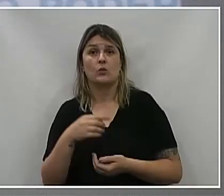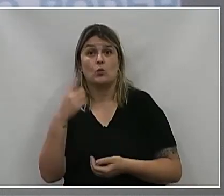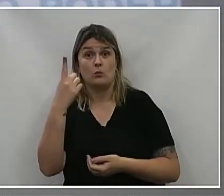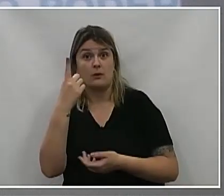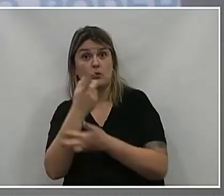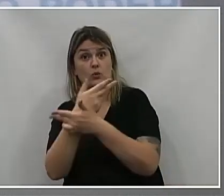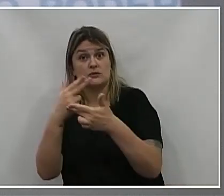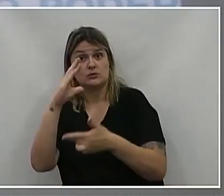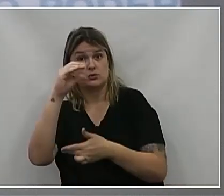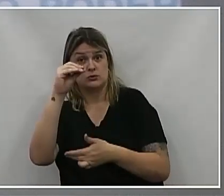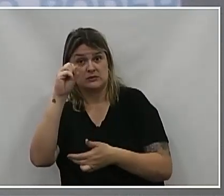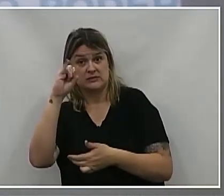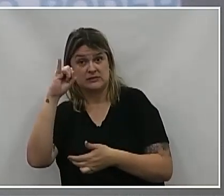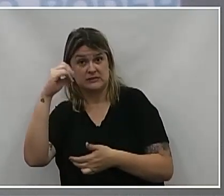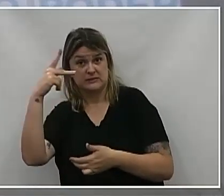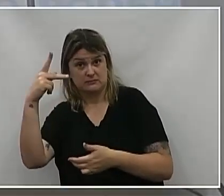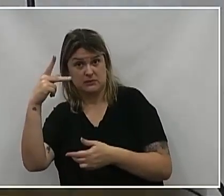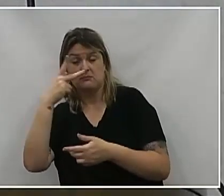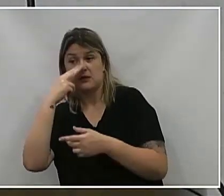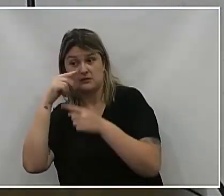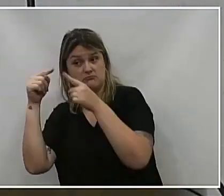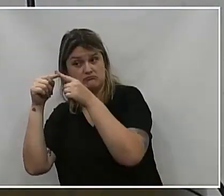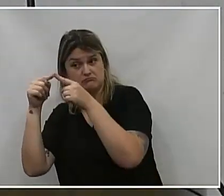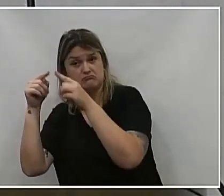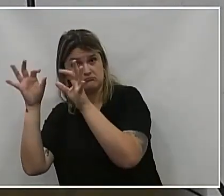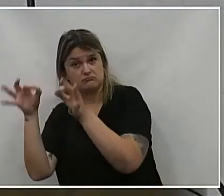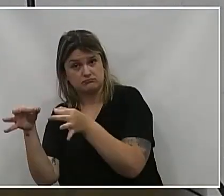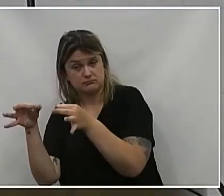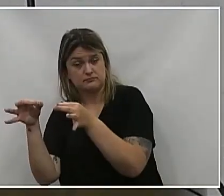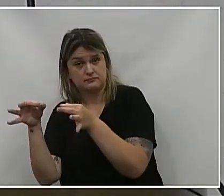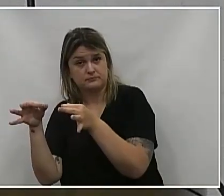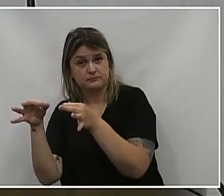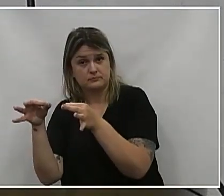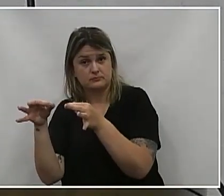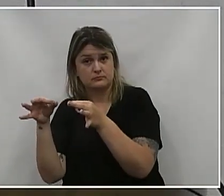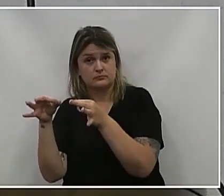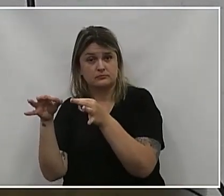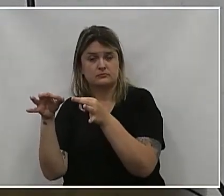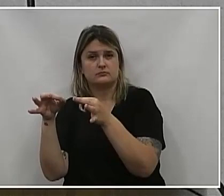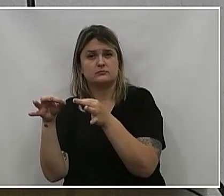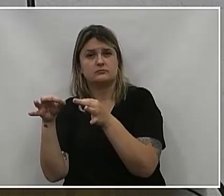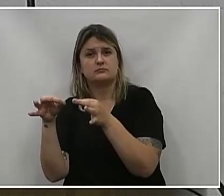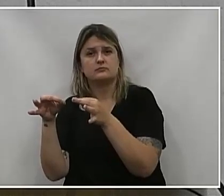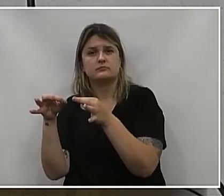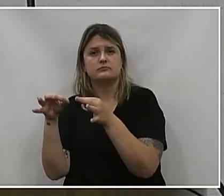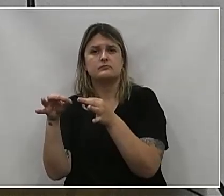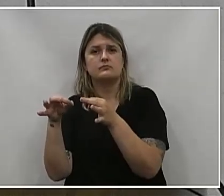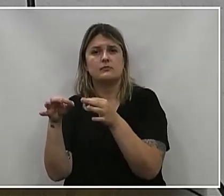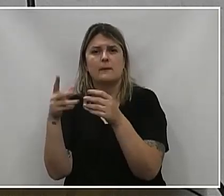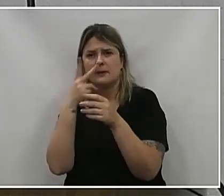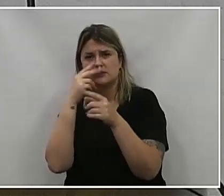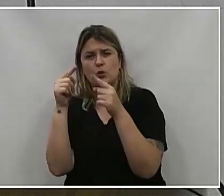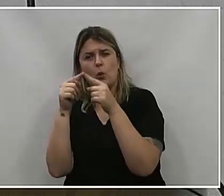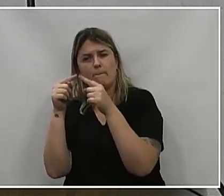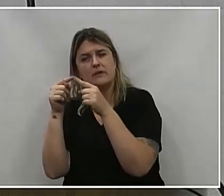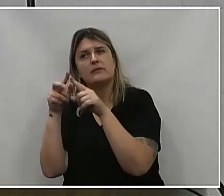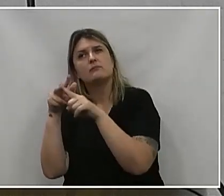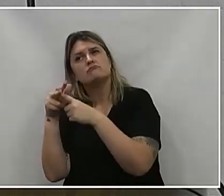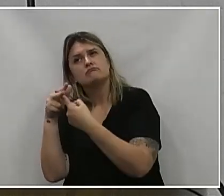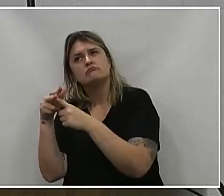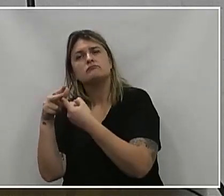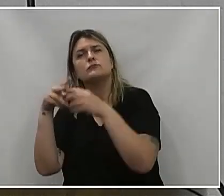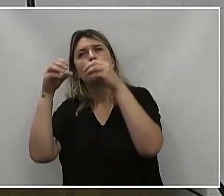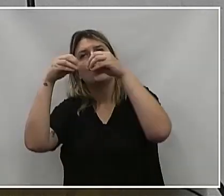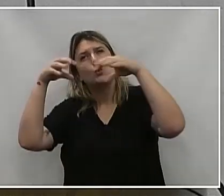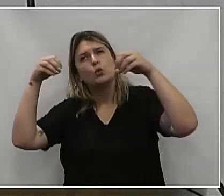COSIP, que tem o fim específico, né, para cobertura da manutenção do parque